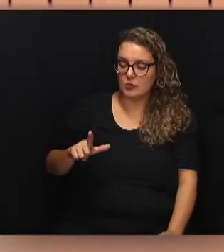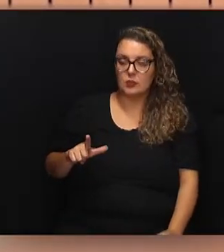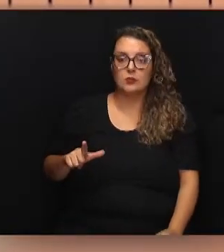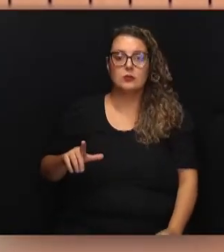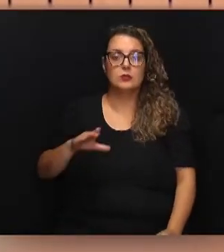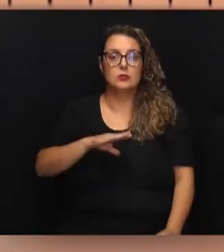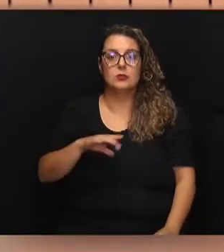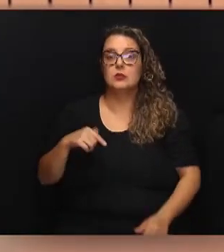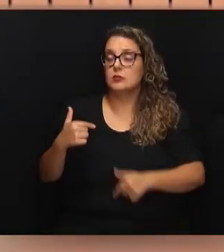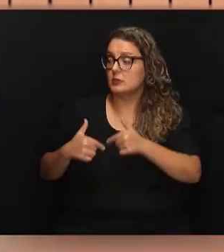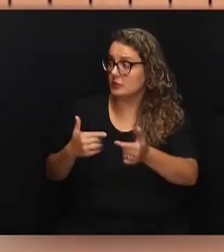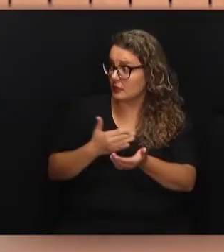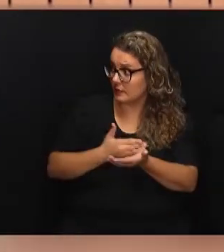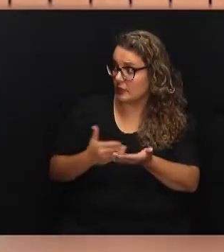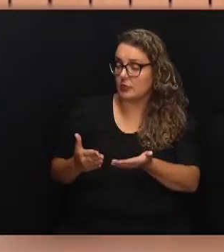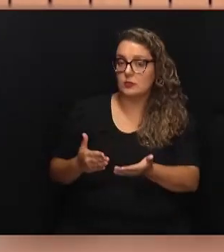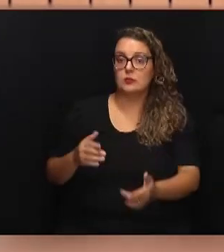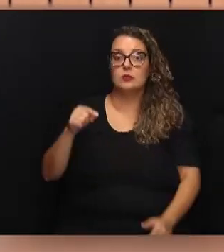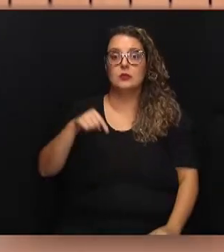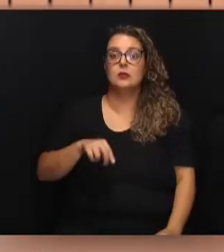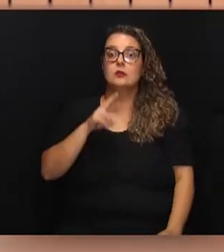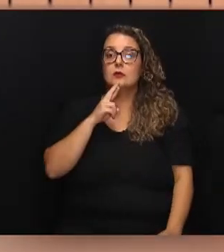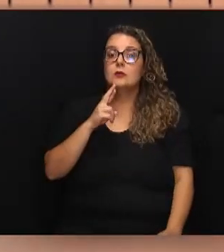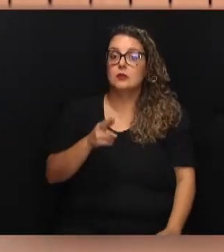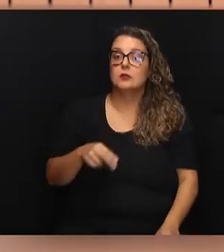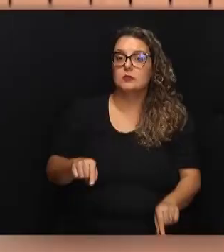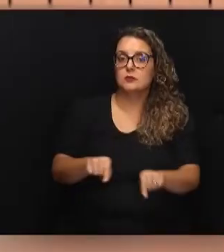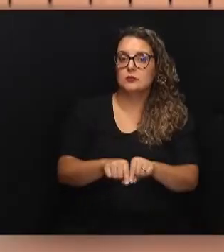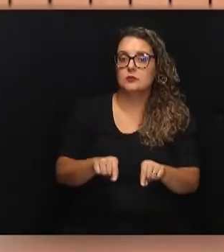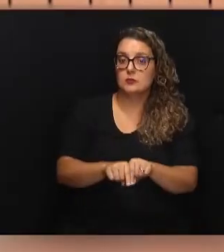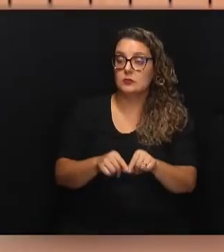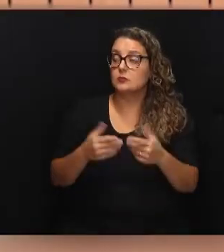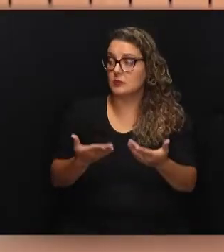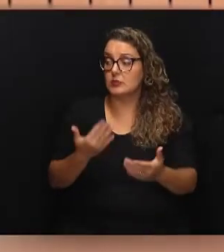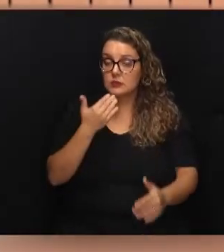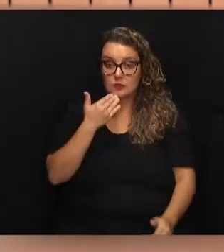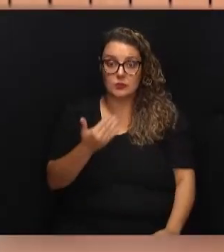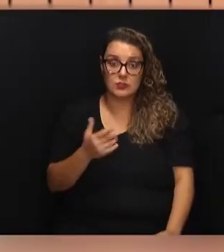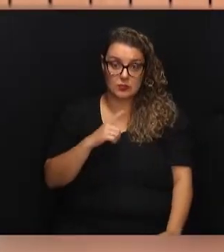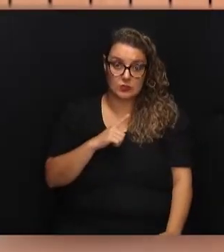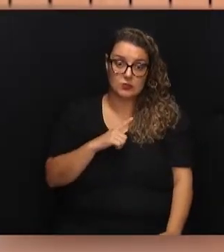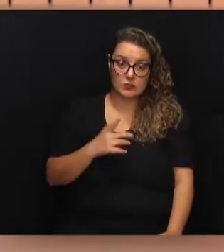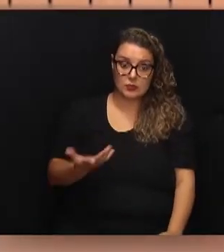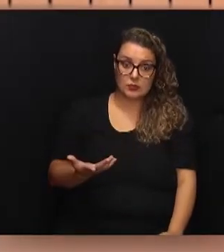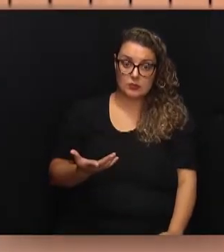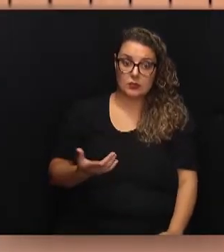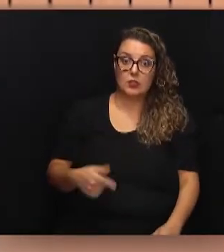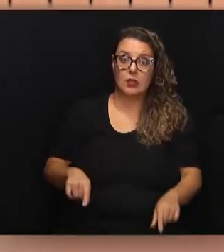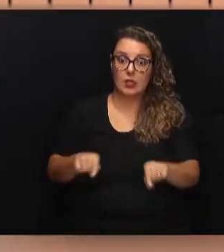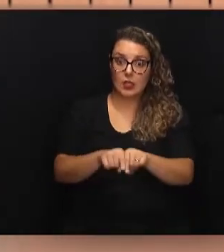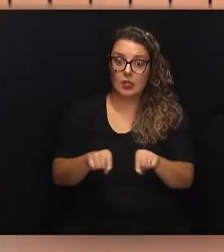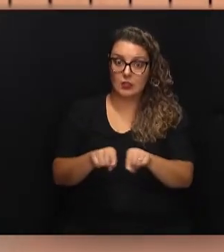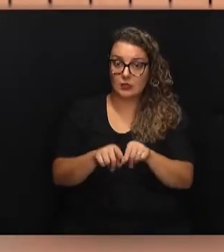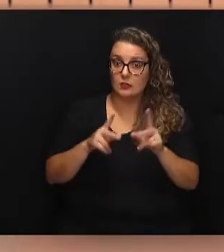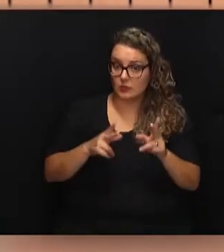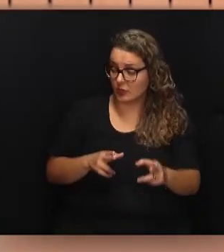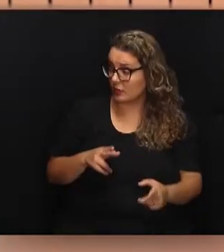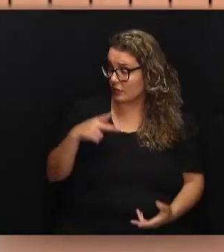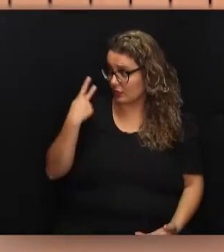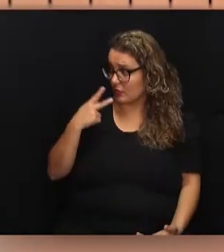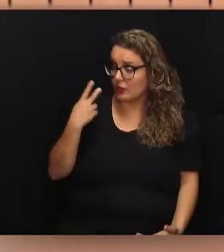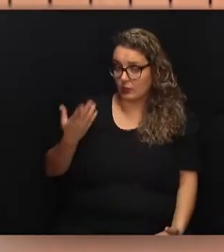que se inicia, ele vem responder também a essa demanda que nós temos, né? E vem também, como o